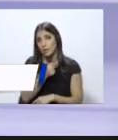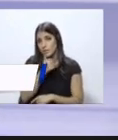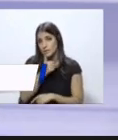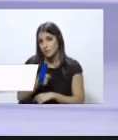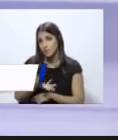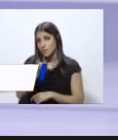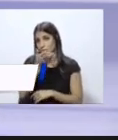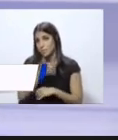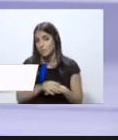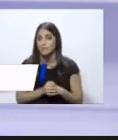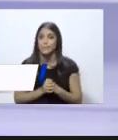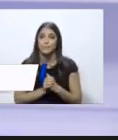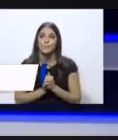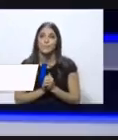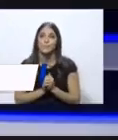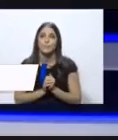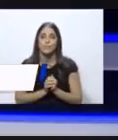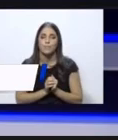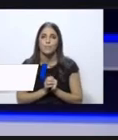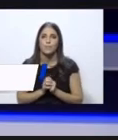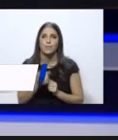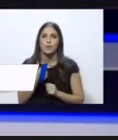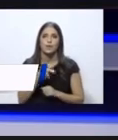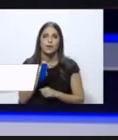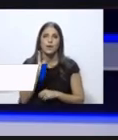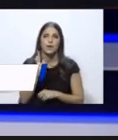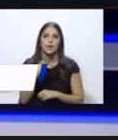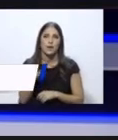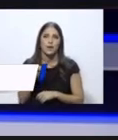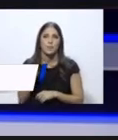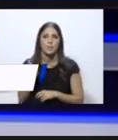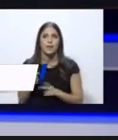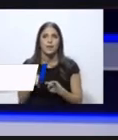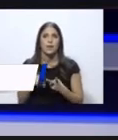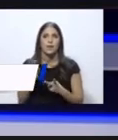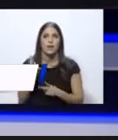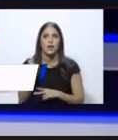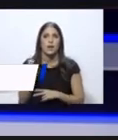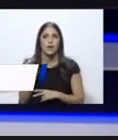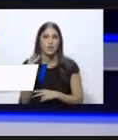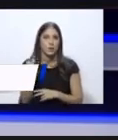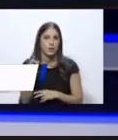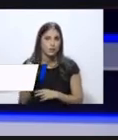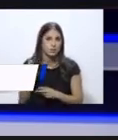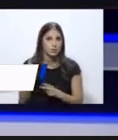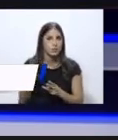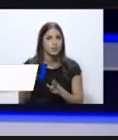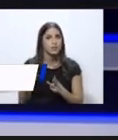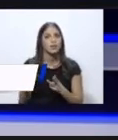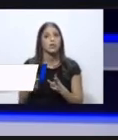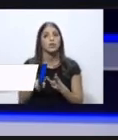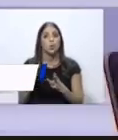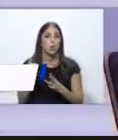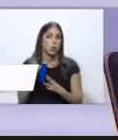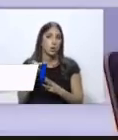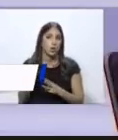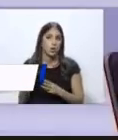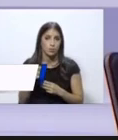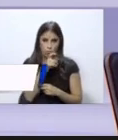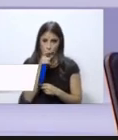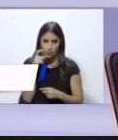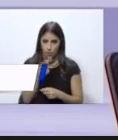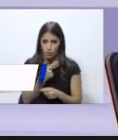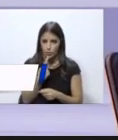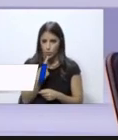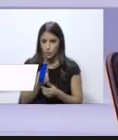se é avançado. Taremi, Evan Nilsson e Tony Martínez são jogadores que prometem bastante. Sim, todos têm